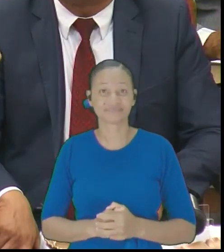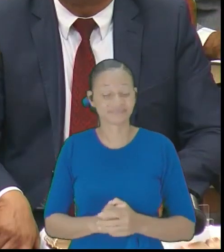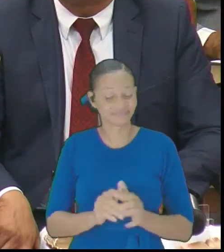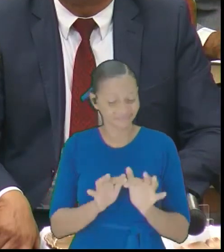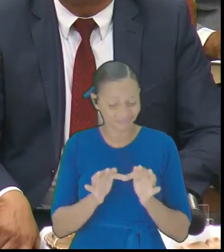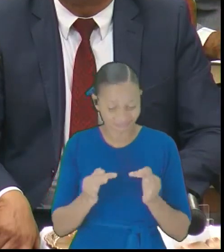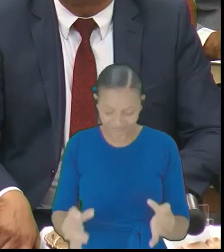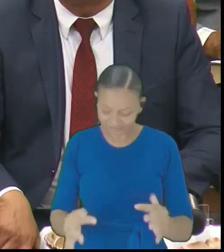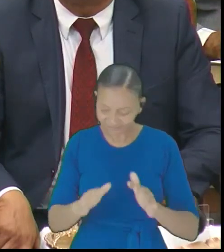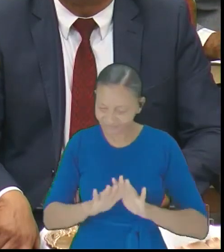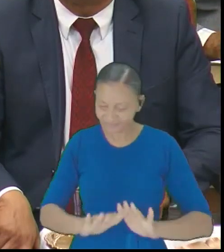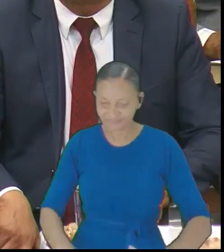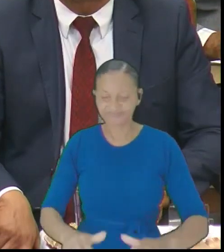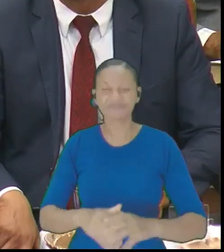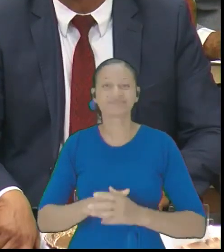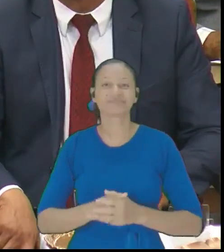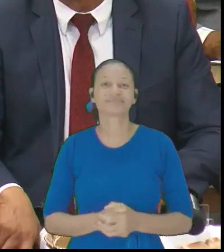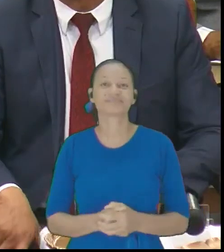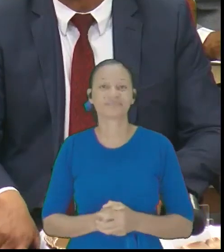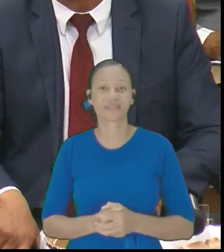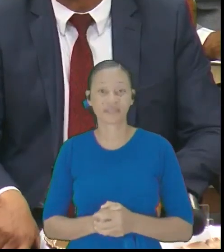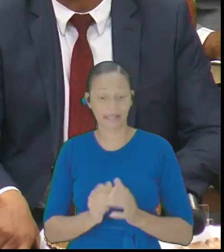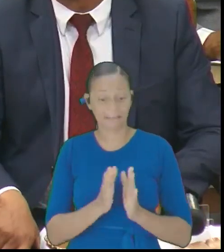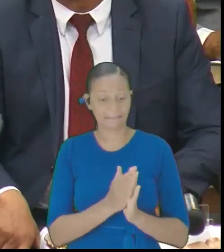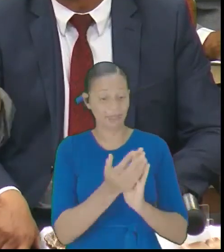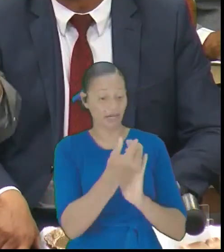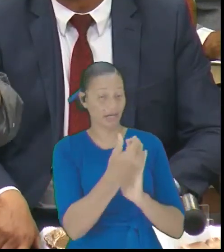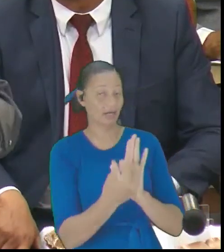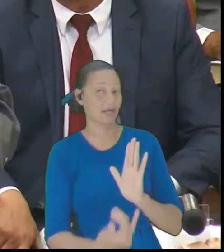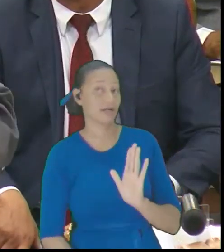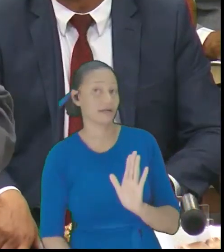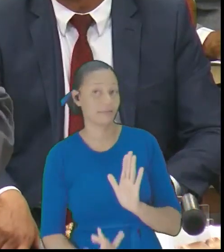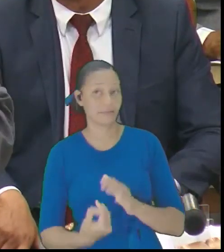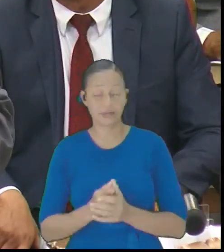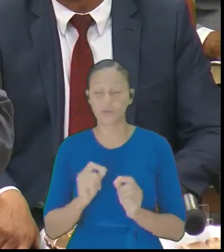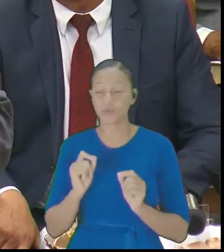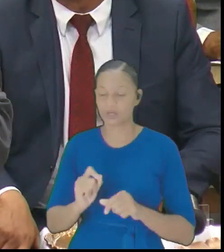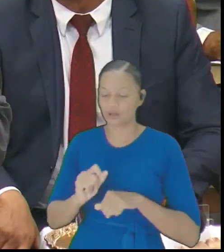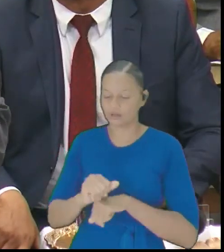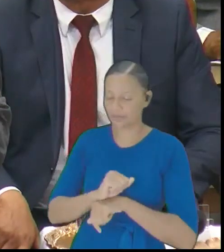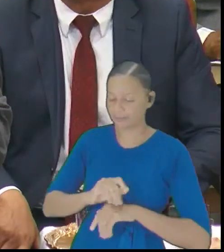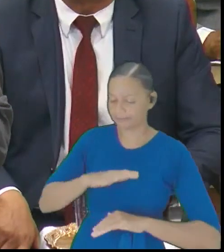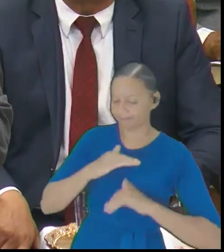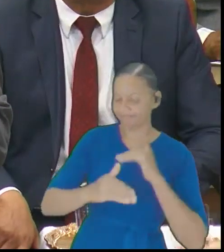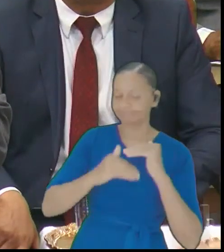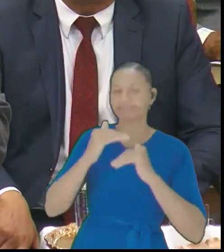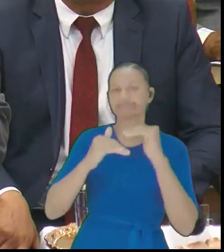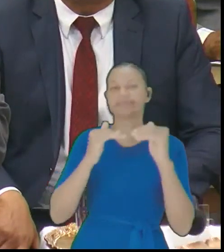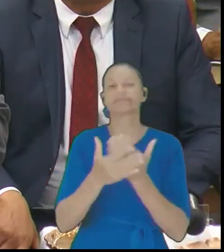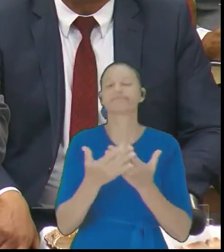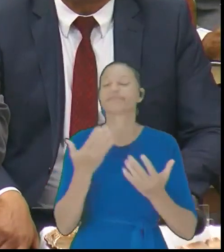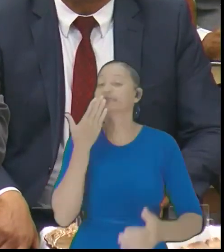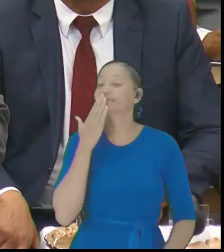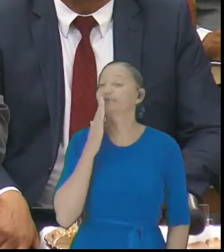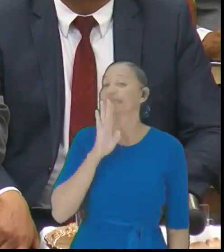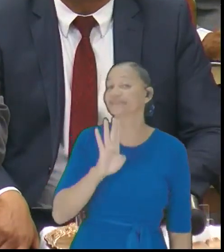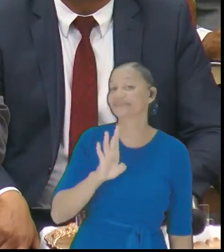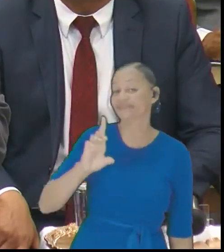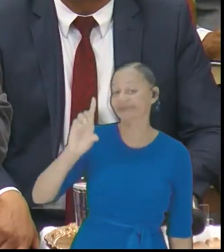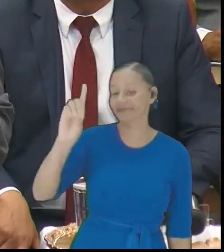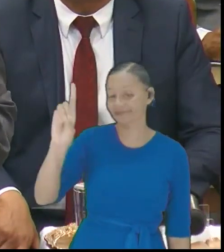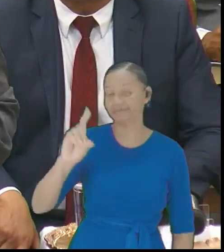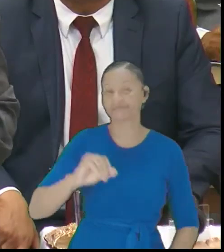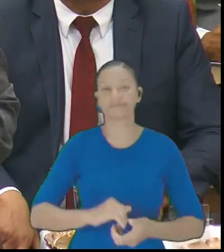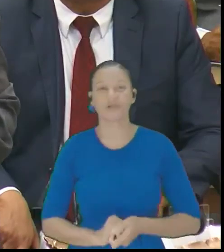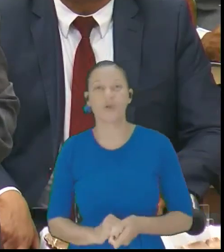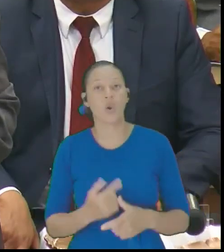Simples assim. A Bíblia diz que Abraão prospera. Promessa de Deus.